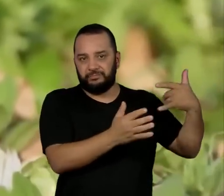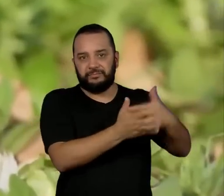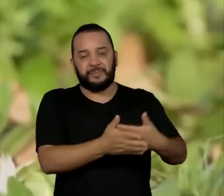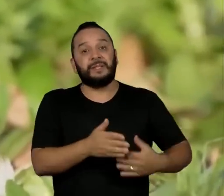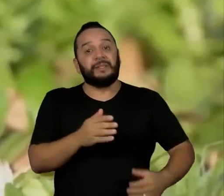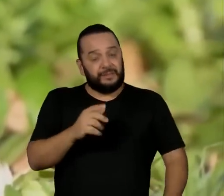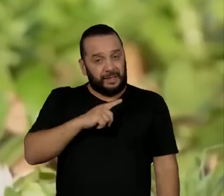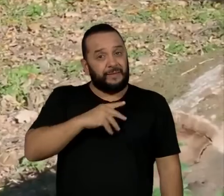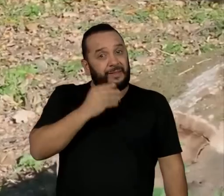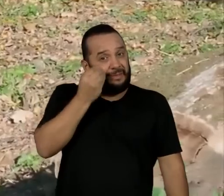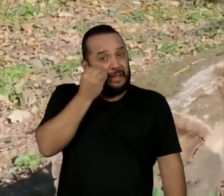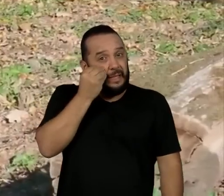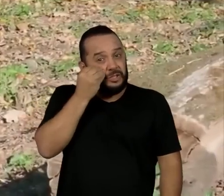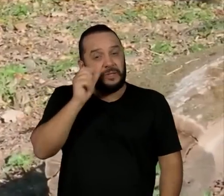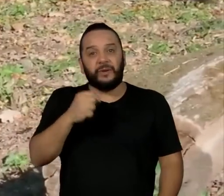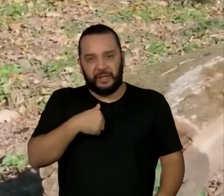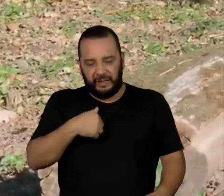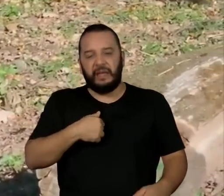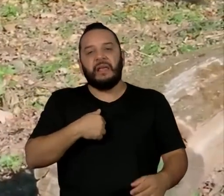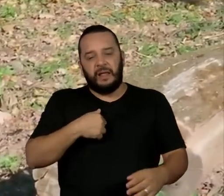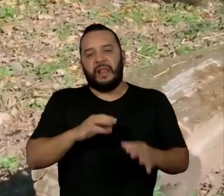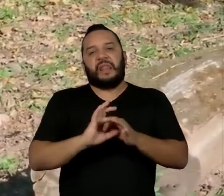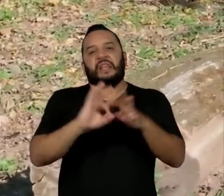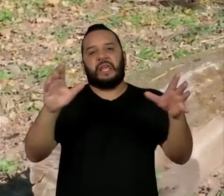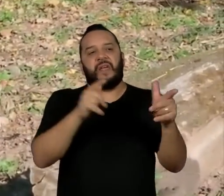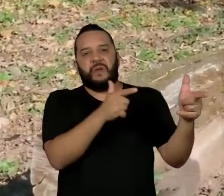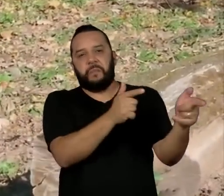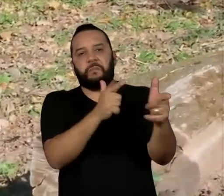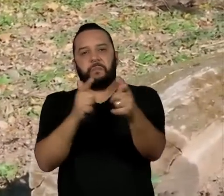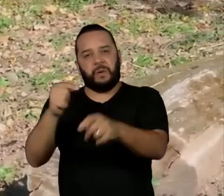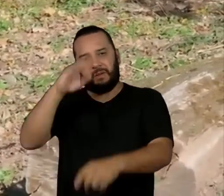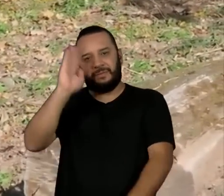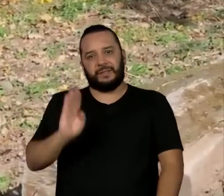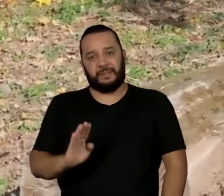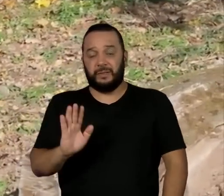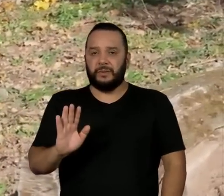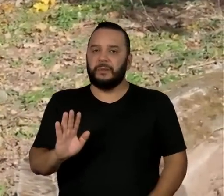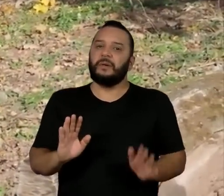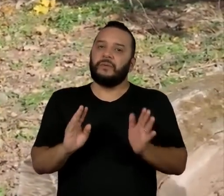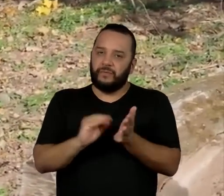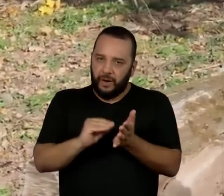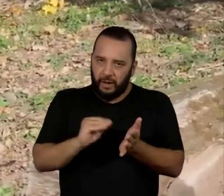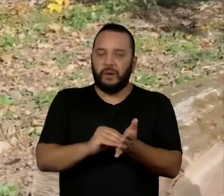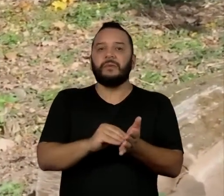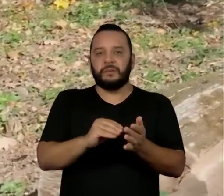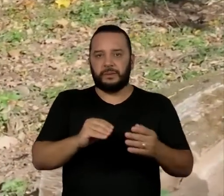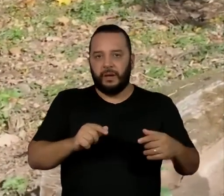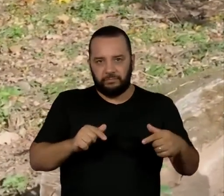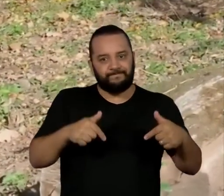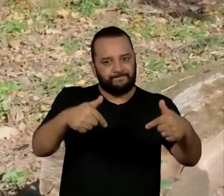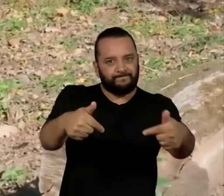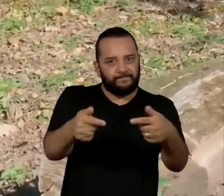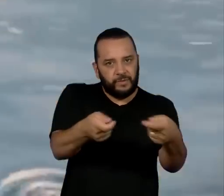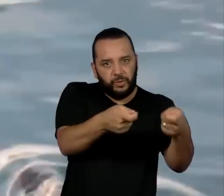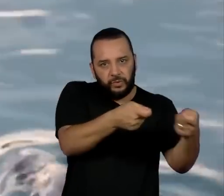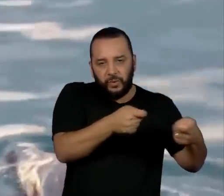a prática no país. Diante da falta de avanço em políticas de controle e punição efetivas para a caça